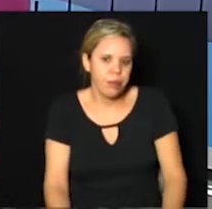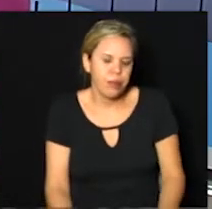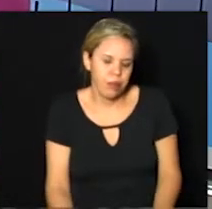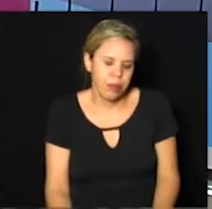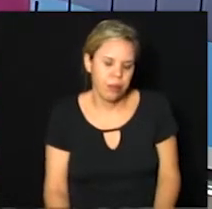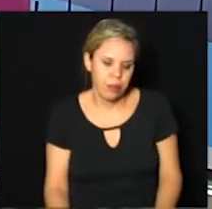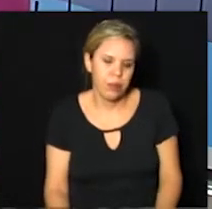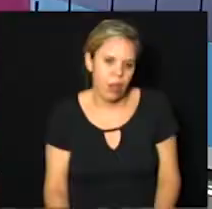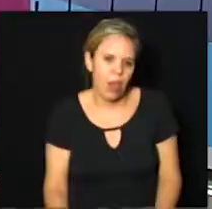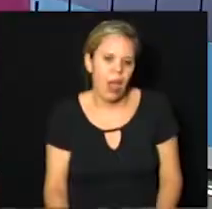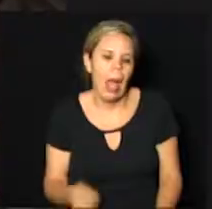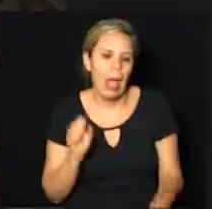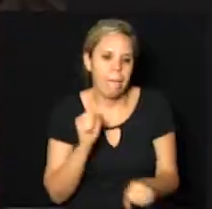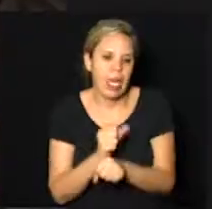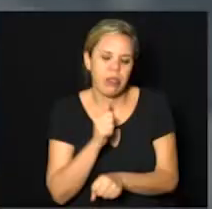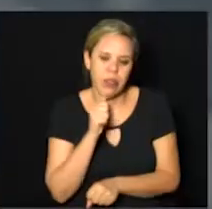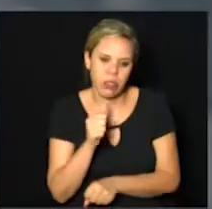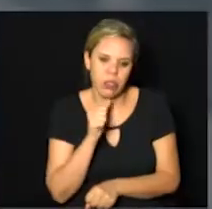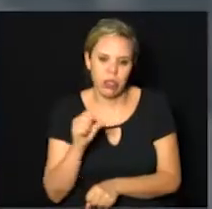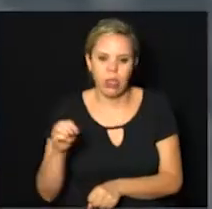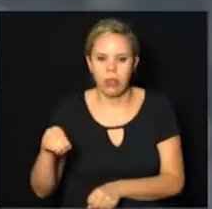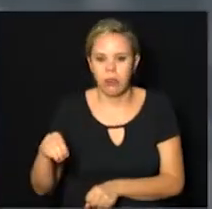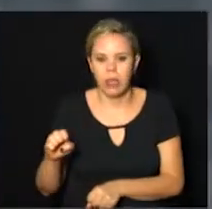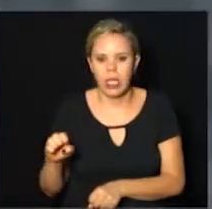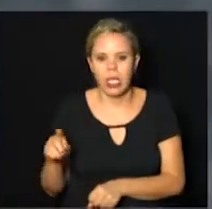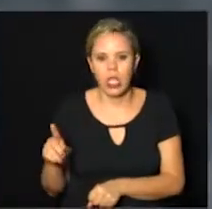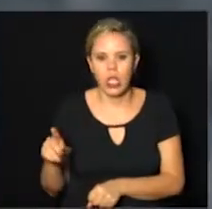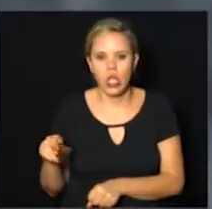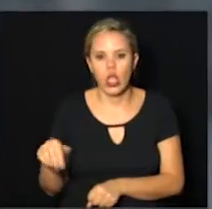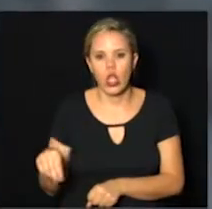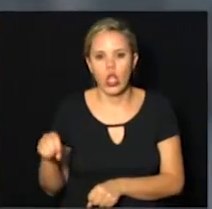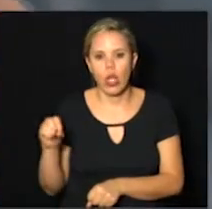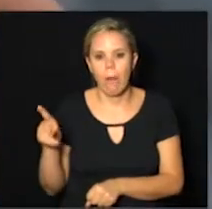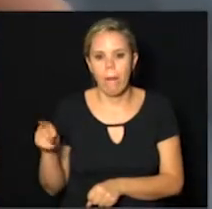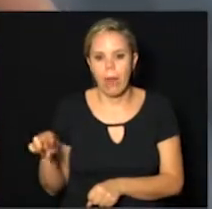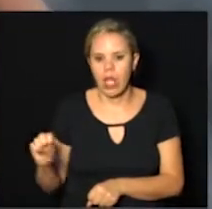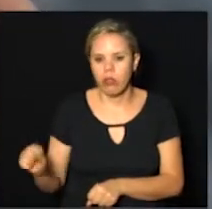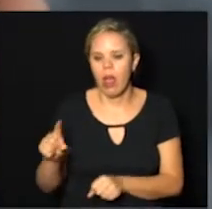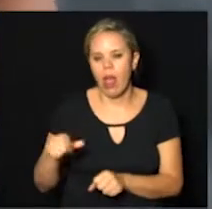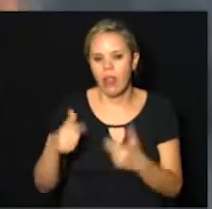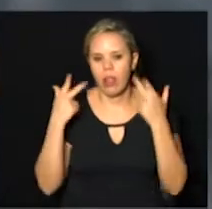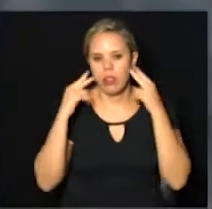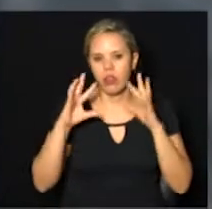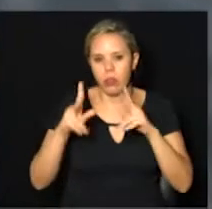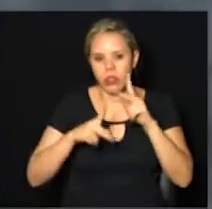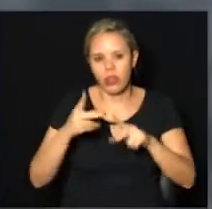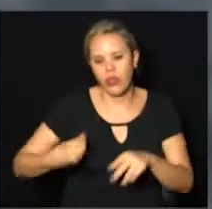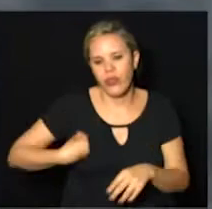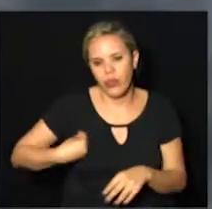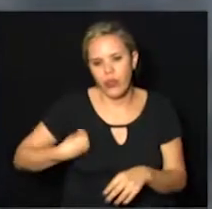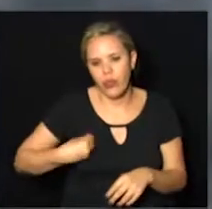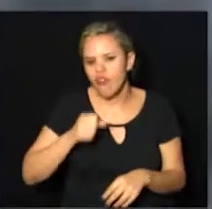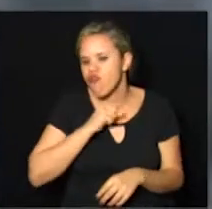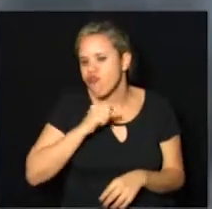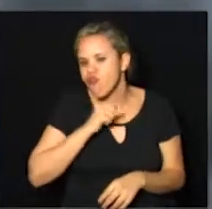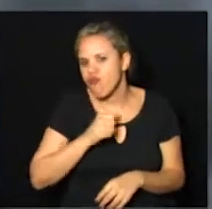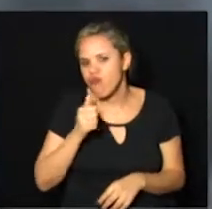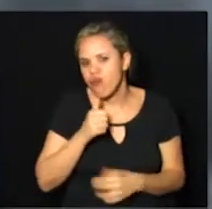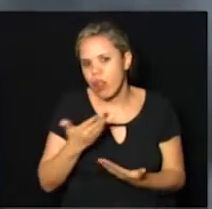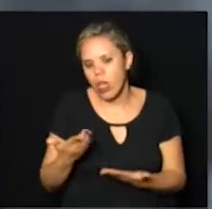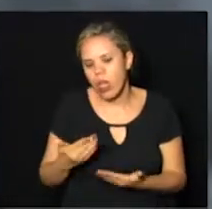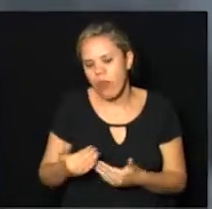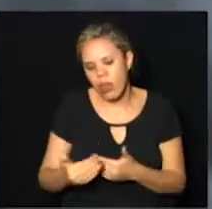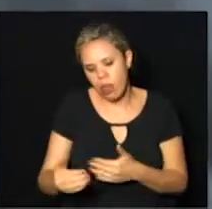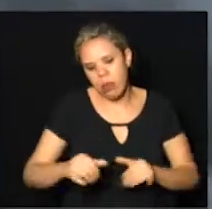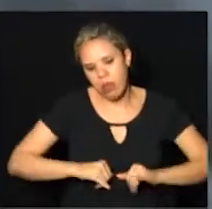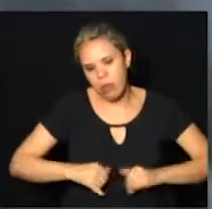A menopausa, a gente primeiro precisa entender que é natural e que todo mundo que viver, que envelhecer, toda mulher que envelhecer vai